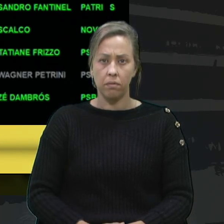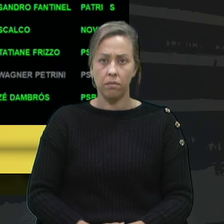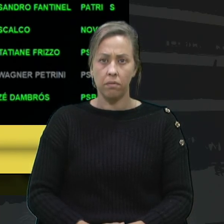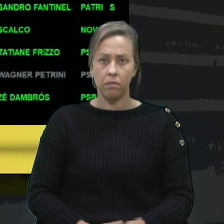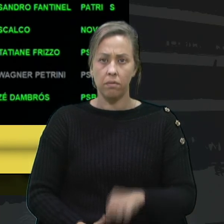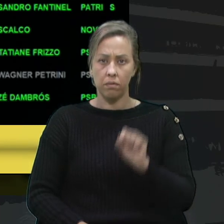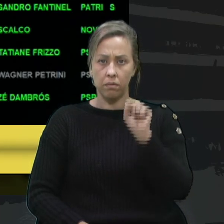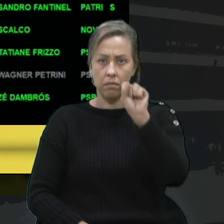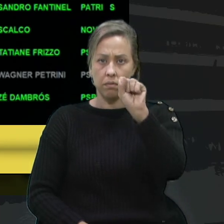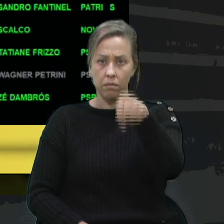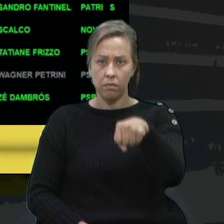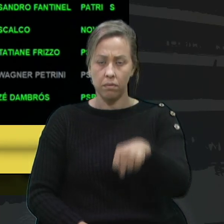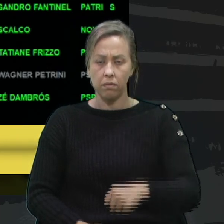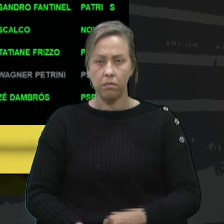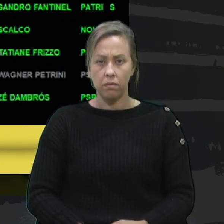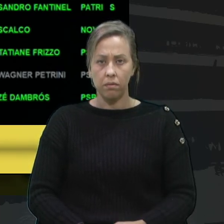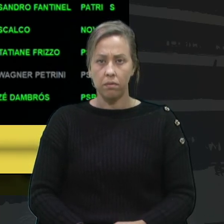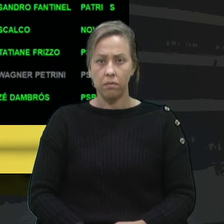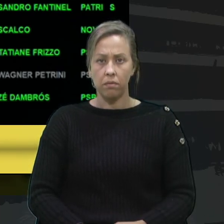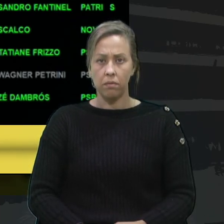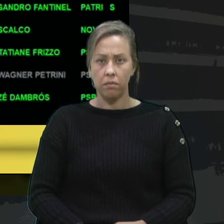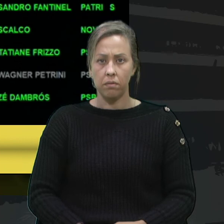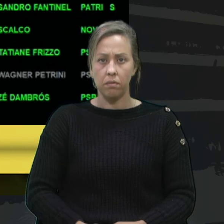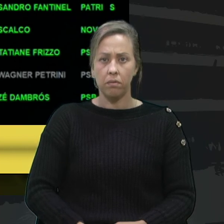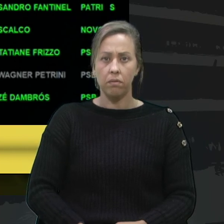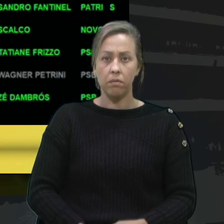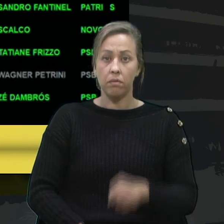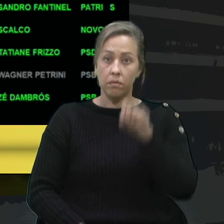Voto sim, senhor presidente. Vota sim, vereador Fiuza.